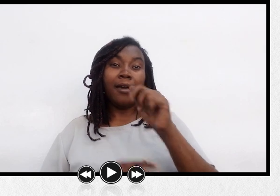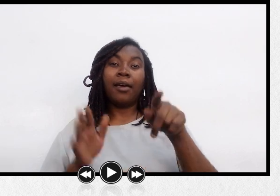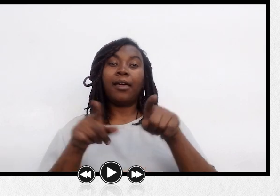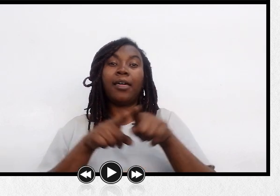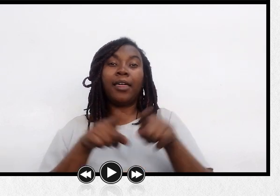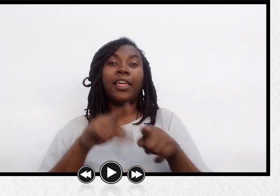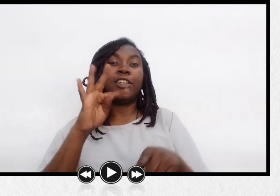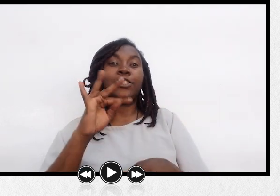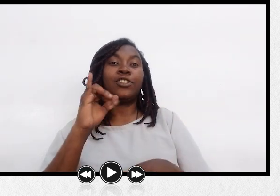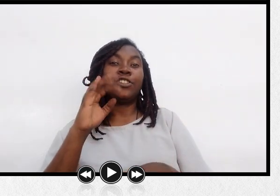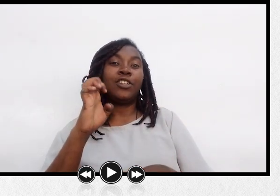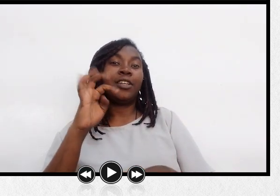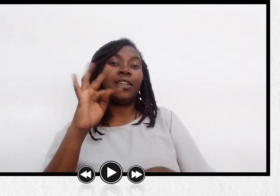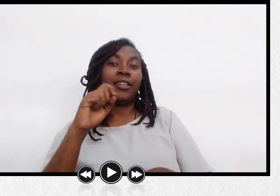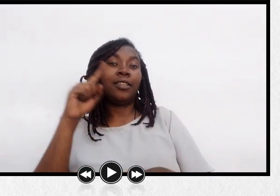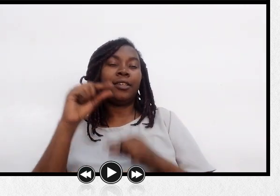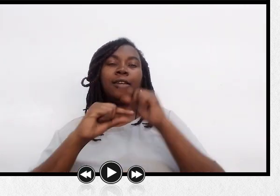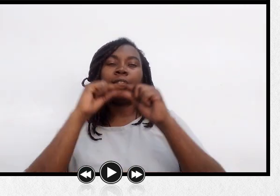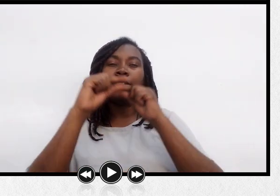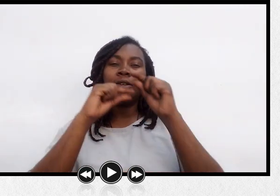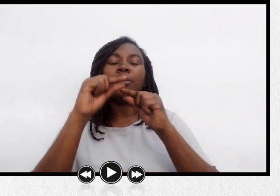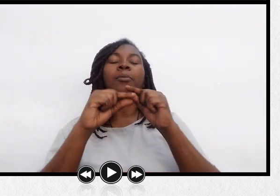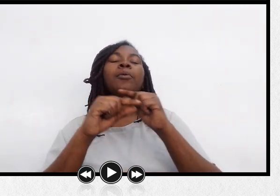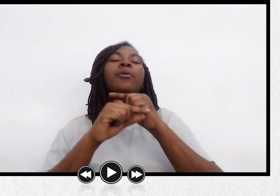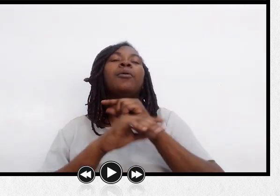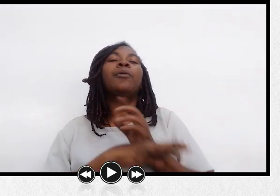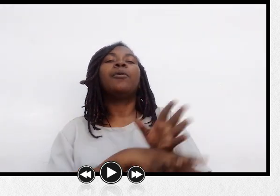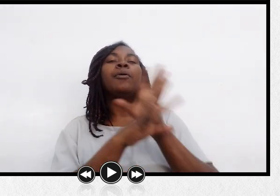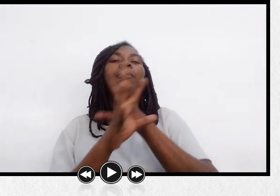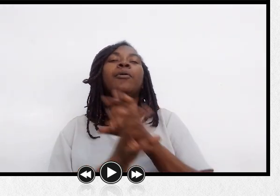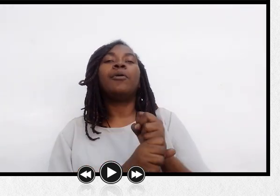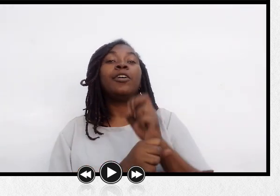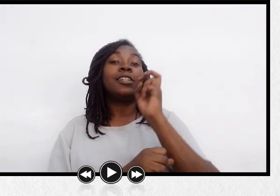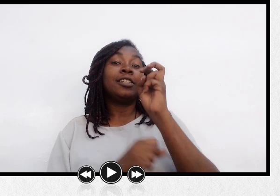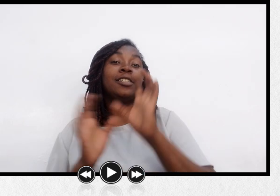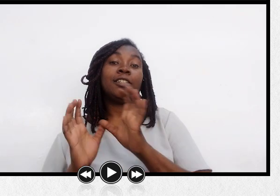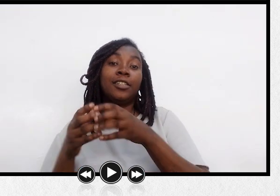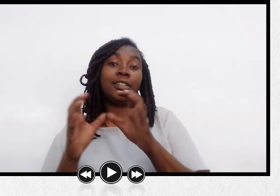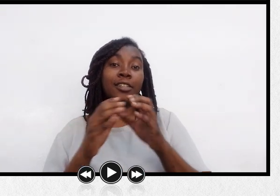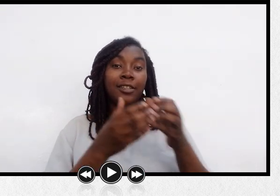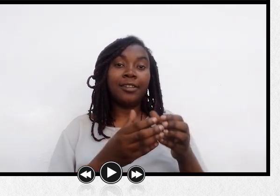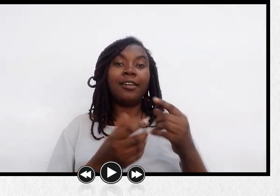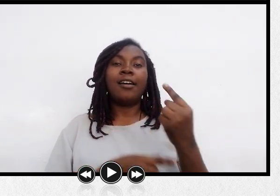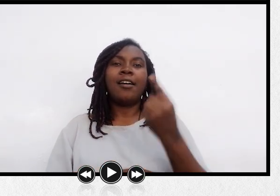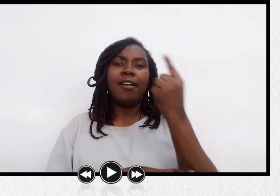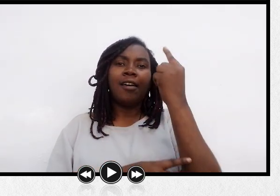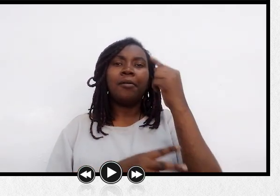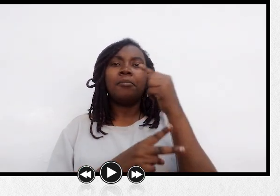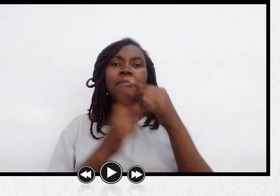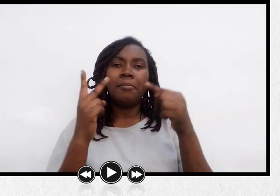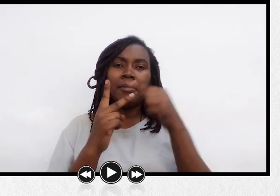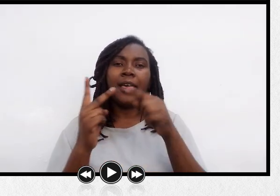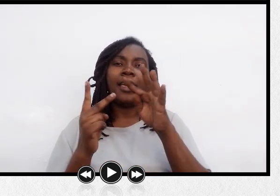poucos, que são 5 comitês do Tietê, né? O Alto Tietê, o Médio Tietê, Sorocaba e Médio